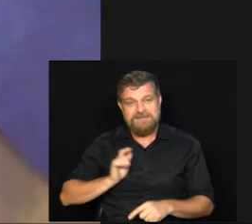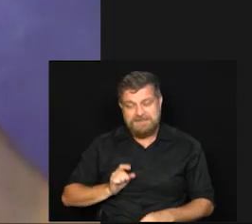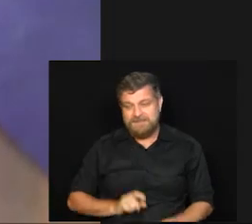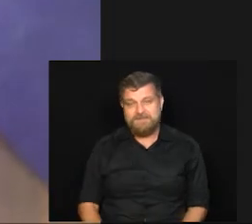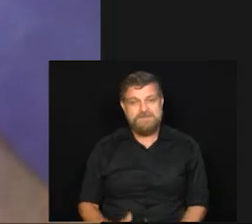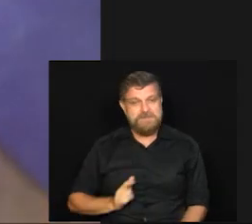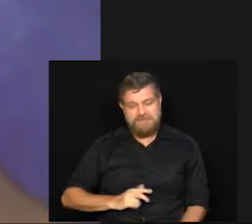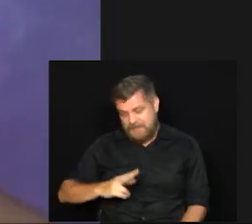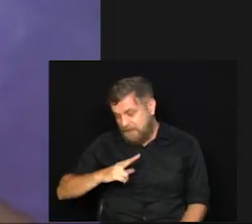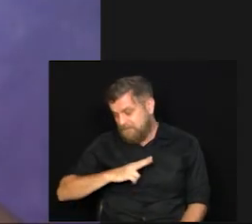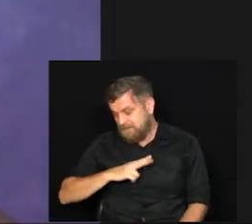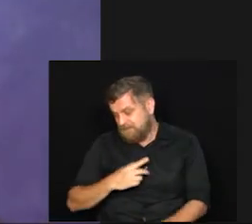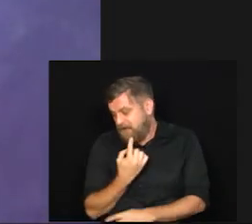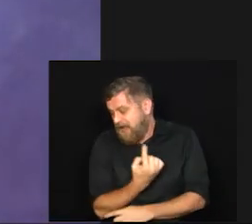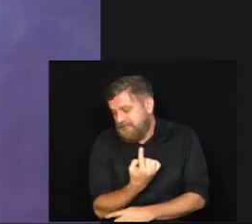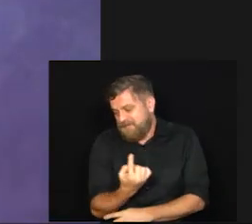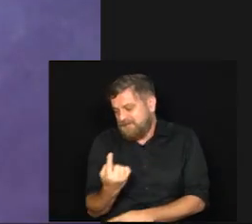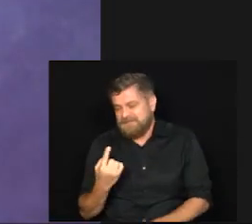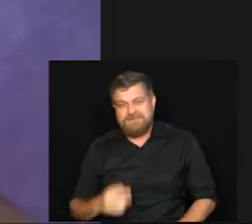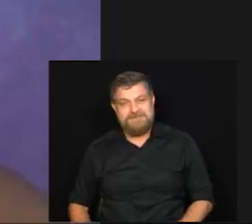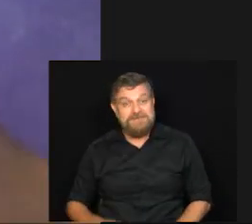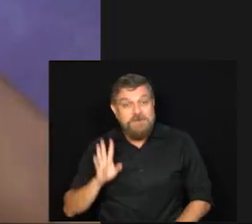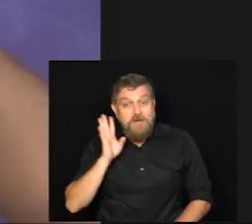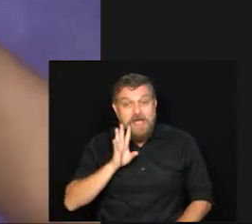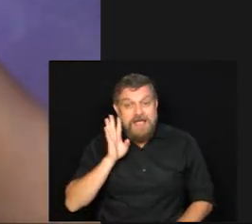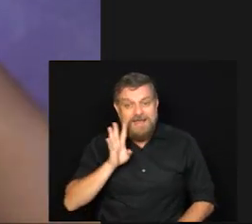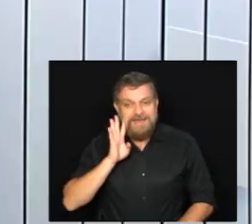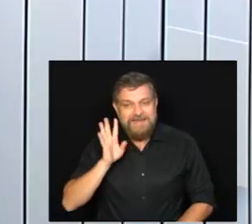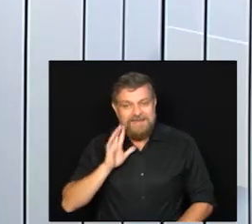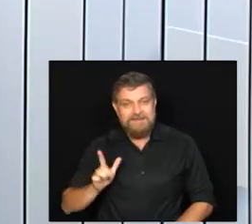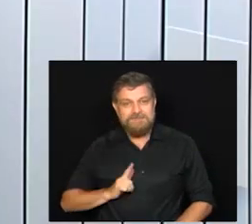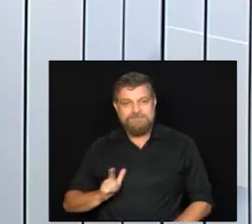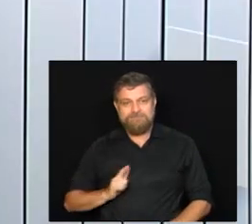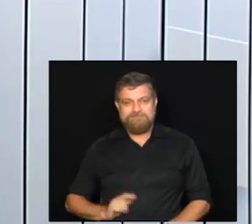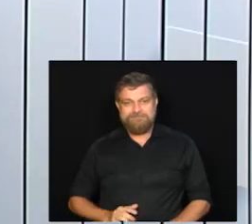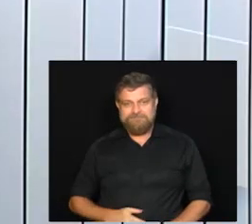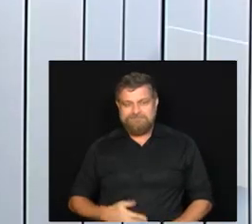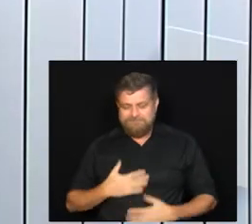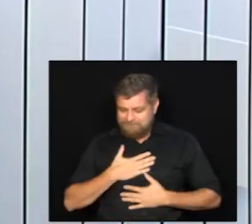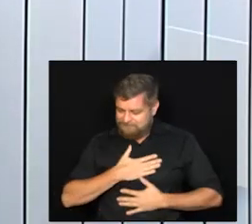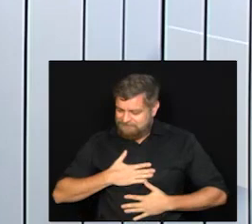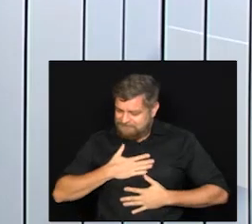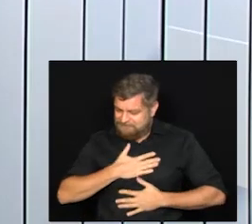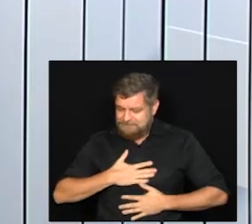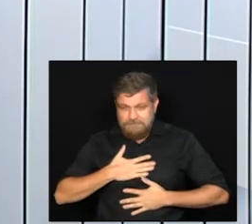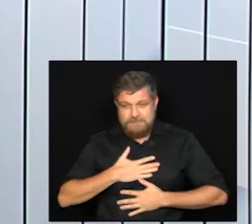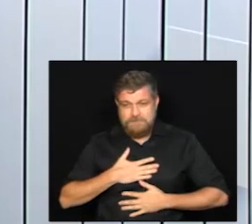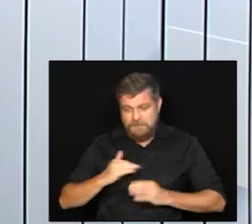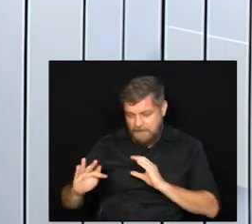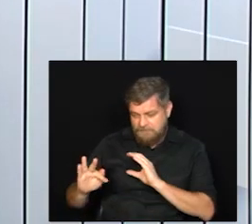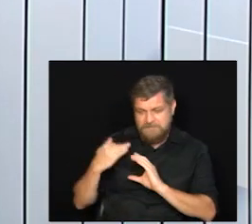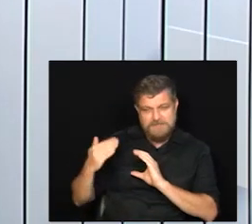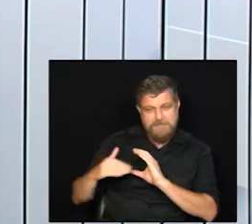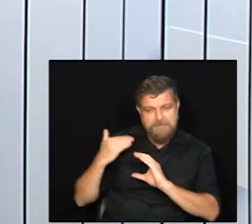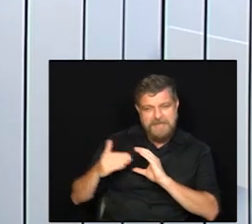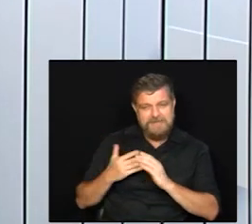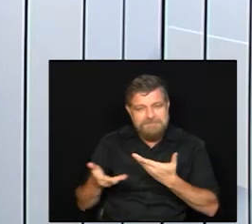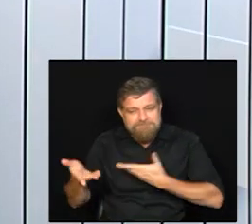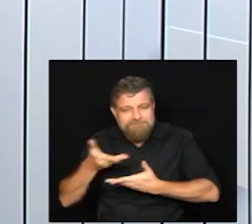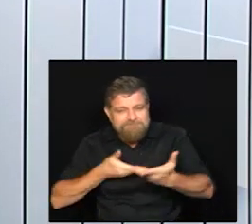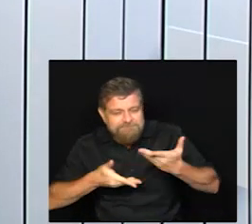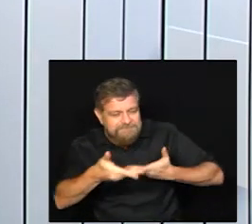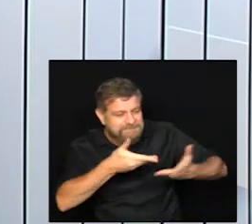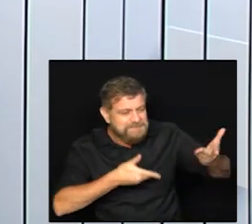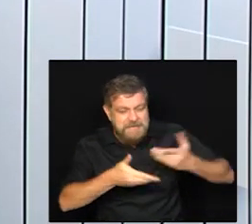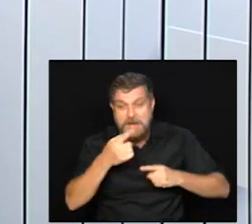pessoa particularmente, né? Muito bacana e deve ser muito enriquecedor mesmo este feedback, né? Essa troca de